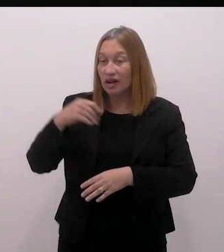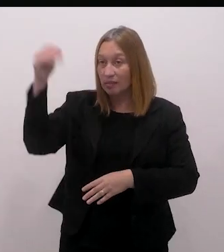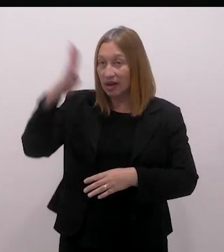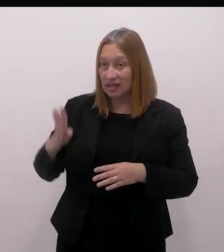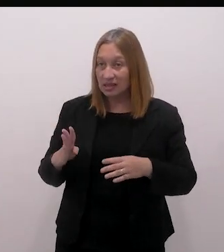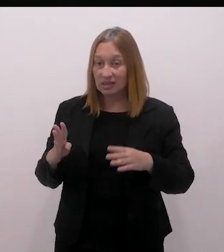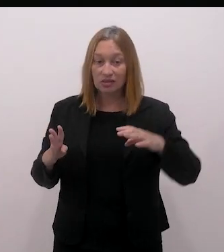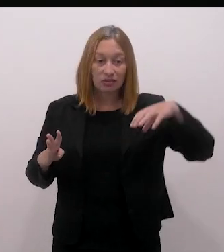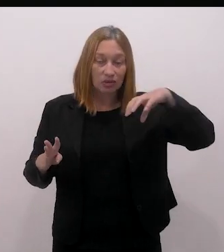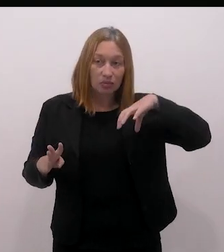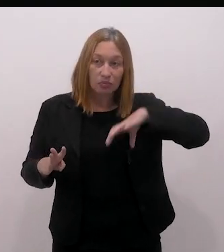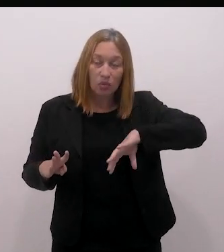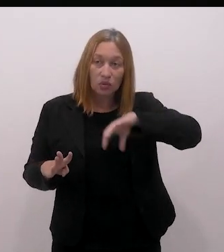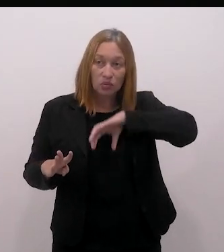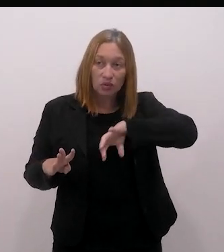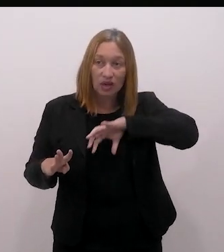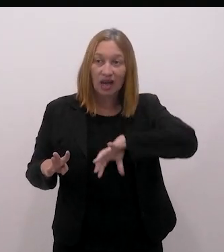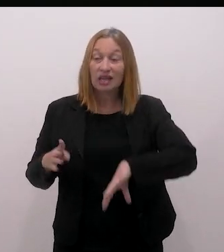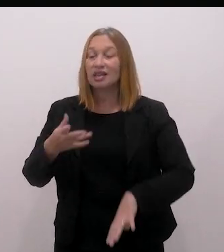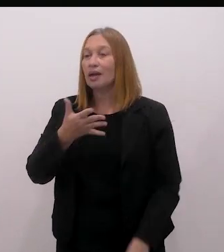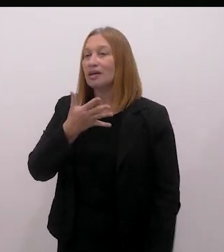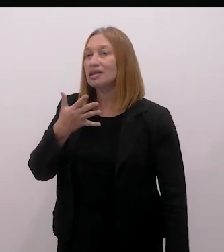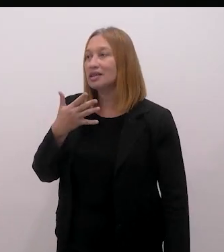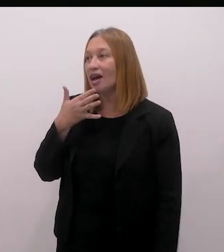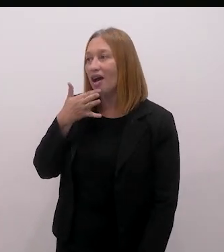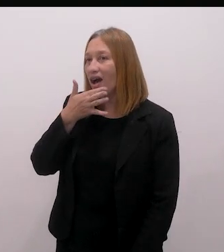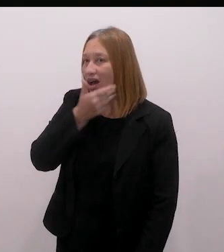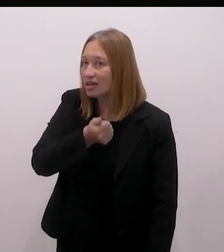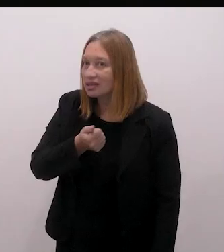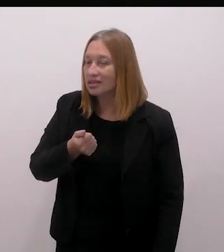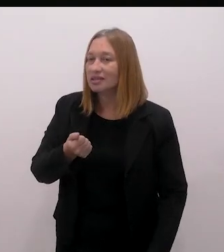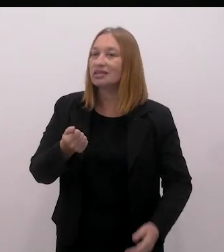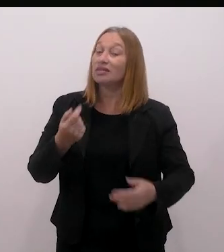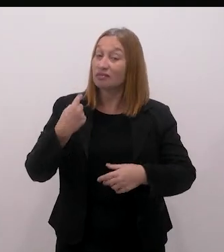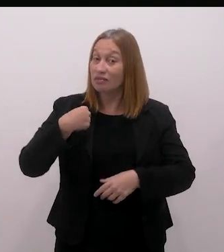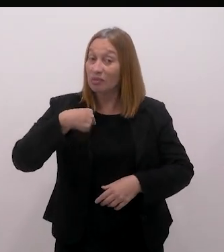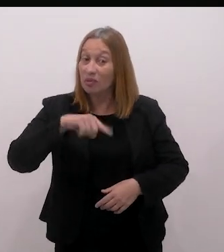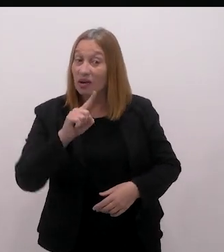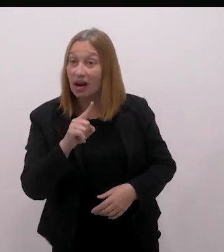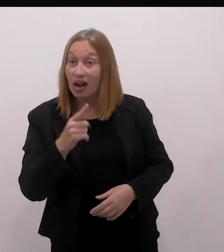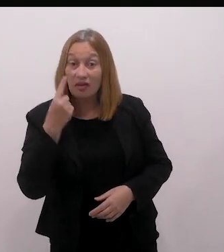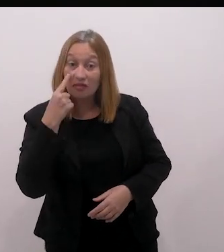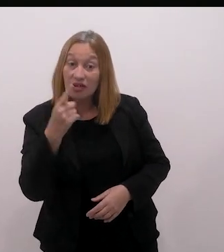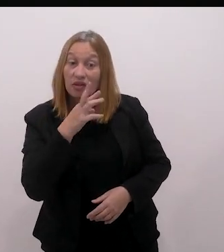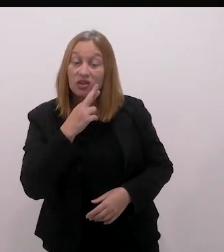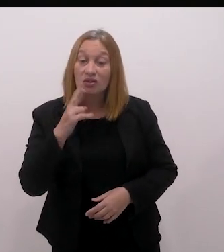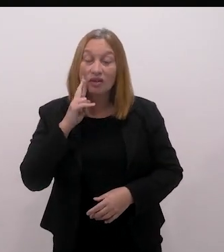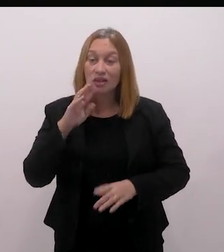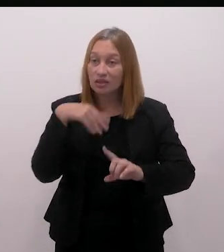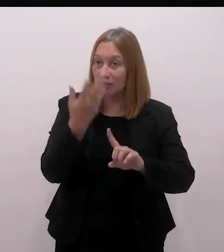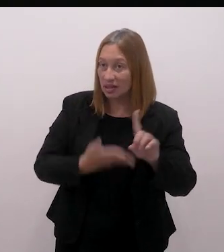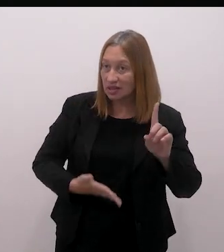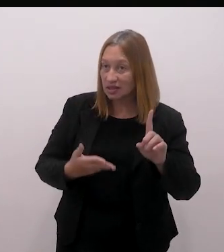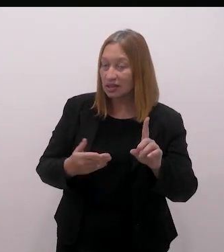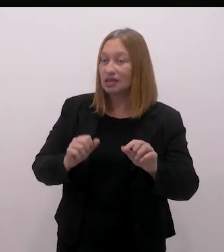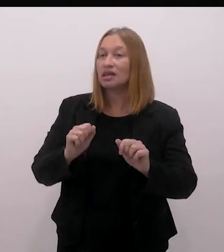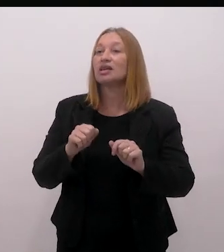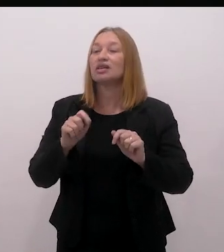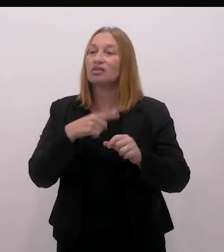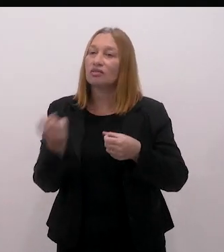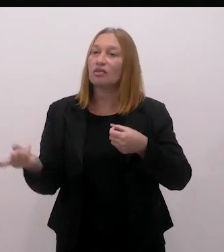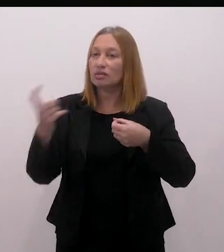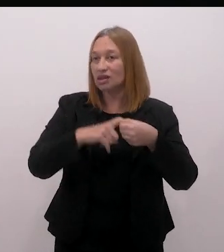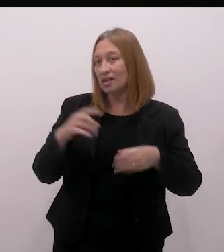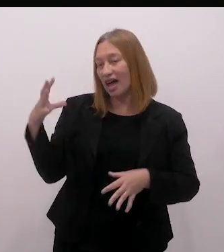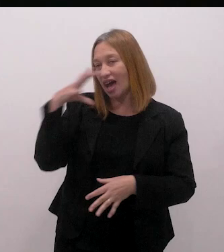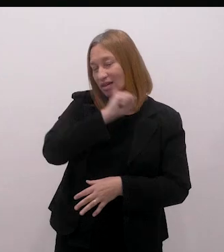bloco. A gente vai falar sobre o Brasil e Portugal. Eu sei que você está aí de água na boca, como nós. Vamos lá prestigiar a Dida, mas você prestigia o Alerj